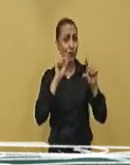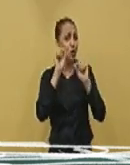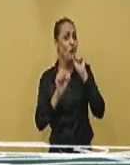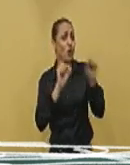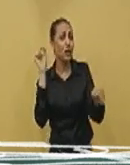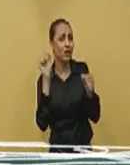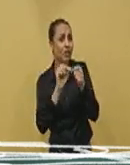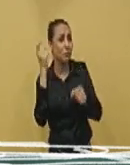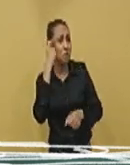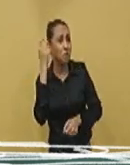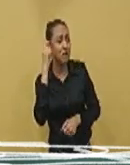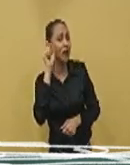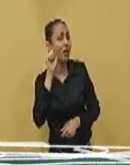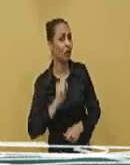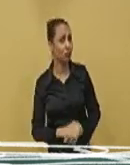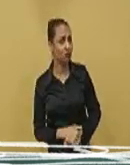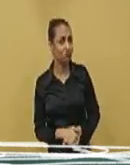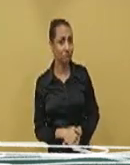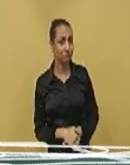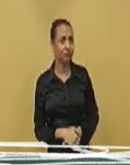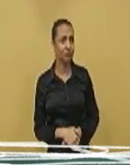falar?